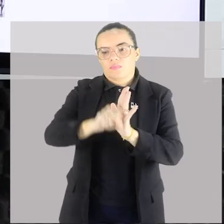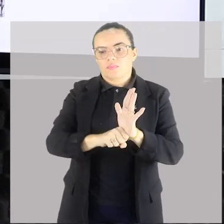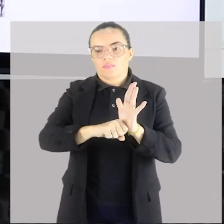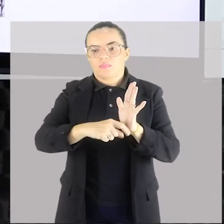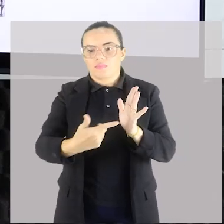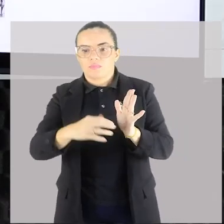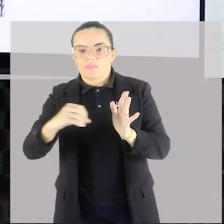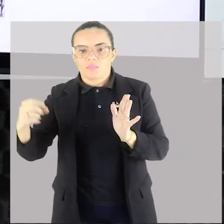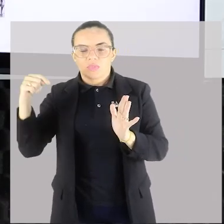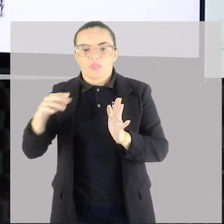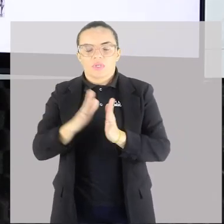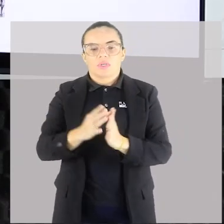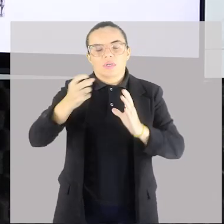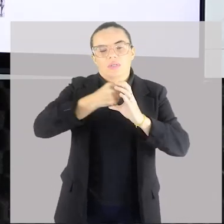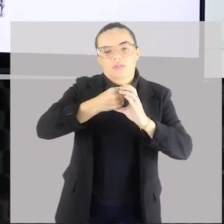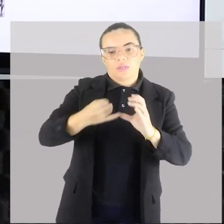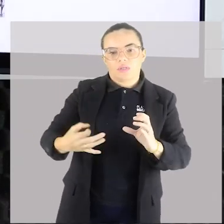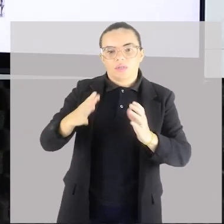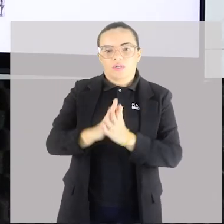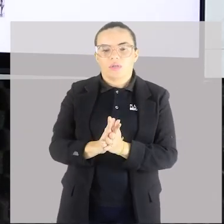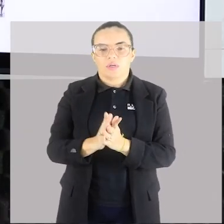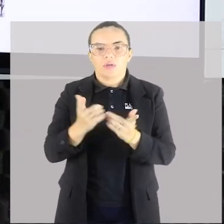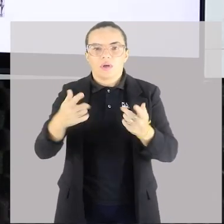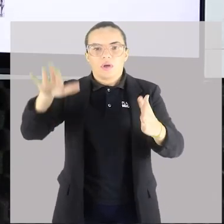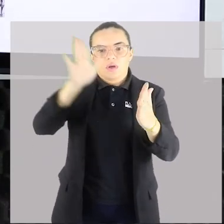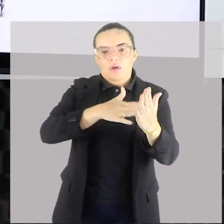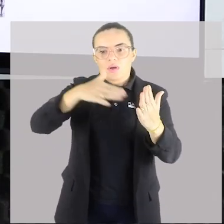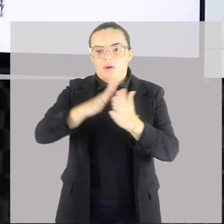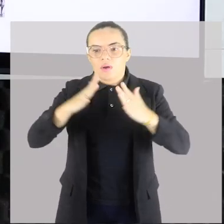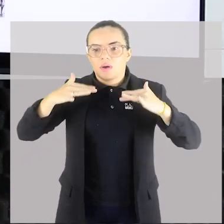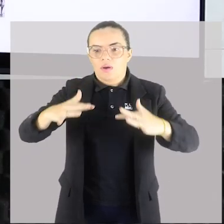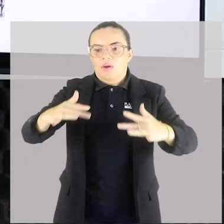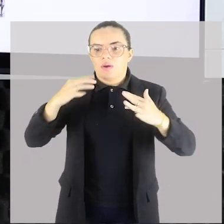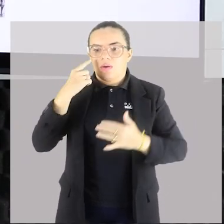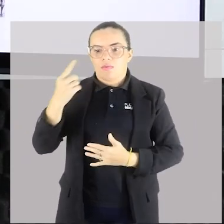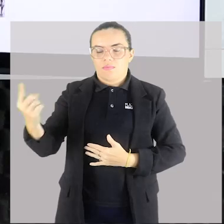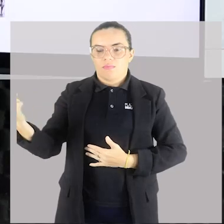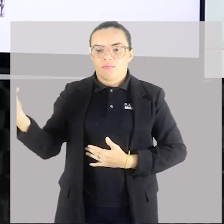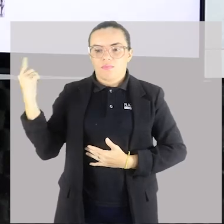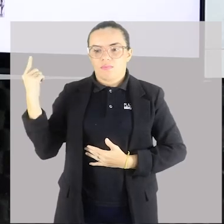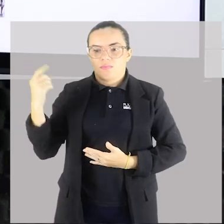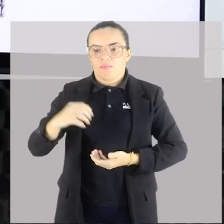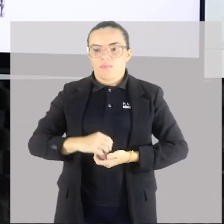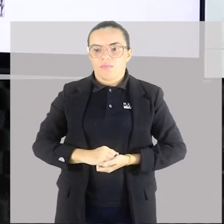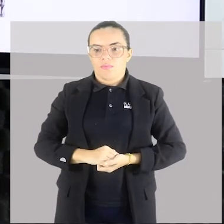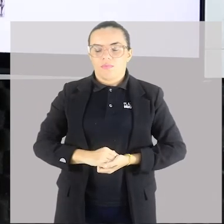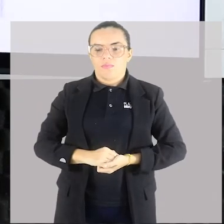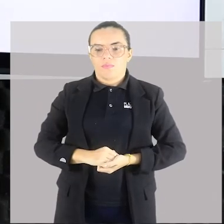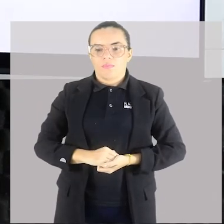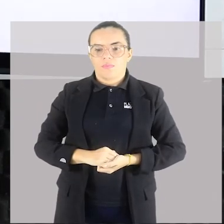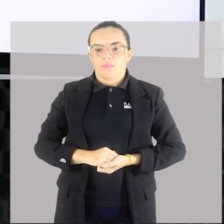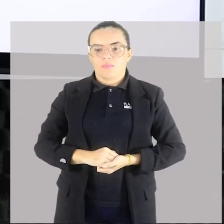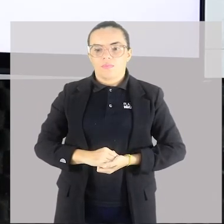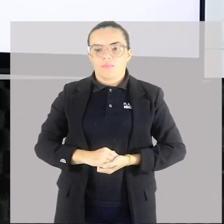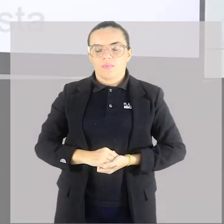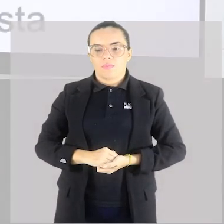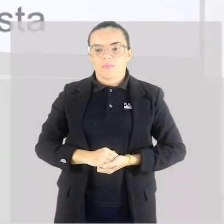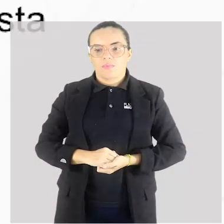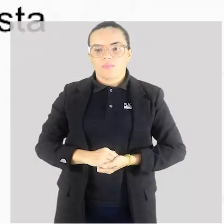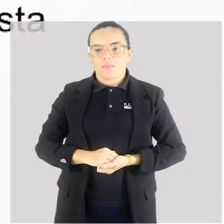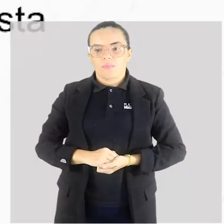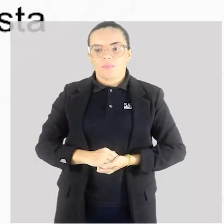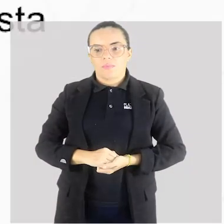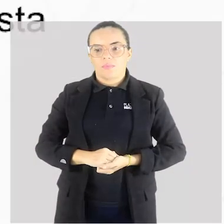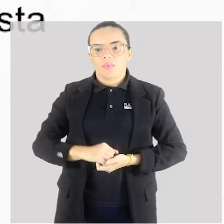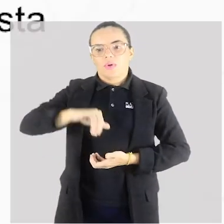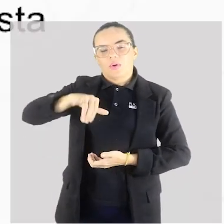gestual. Figuras importantes da Action Paint: William de Kooning, ou Kooning, como algumas pessoas conhecem, o